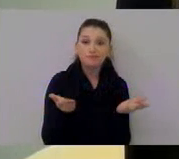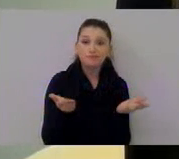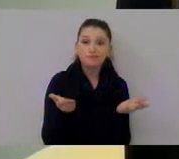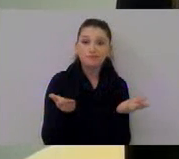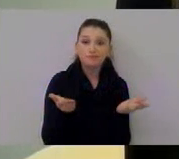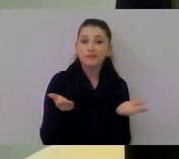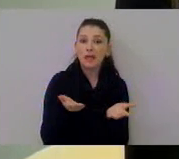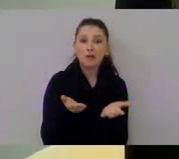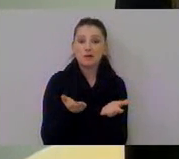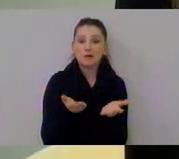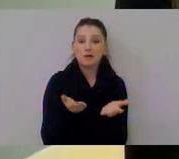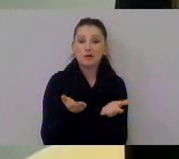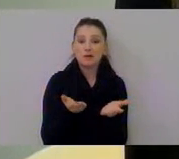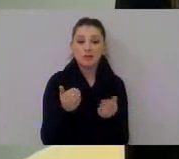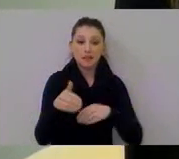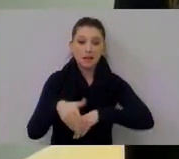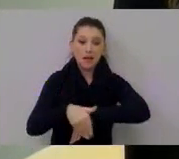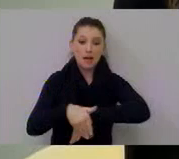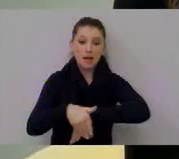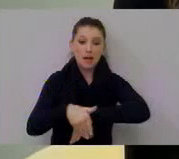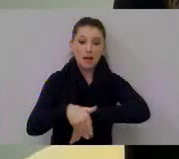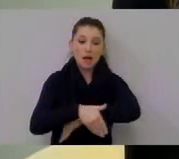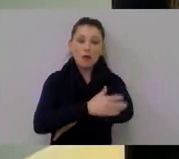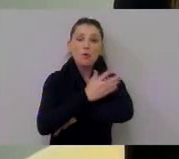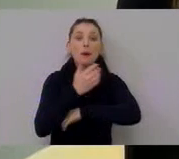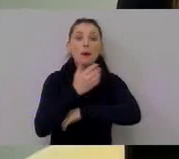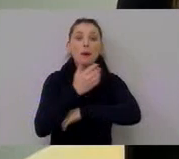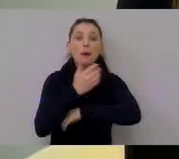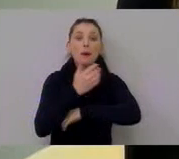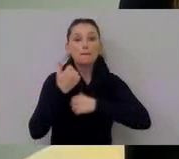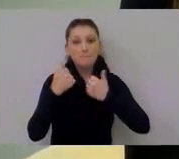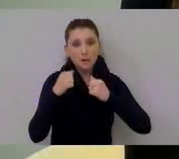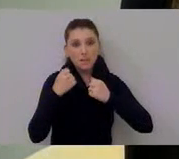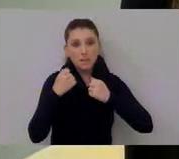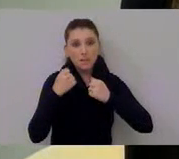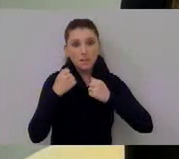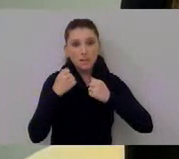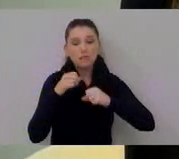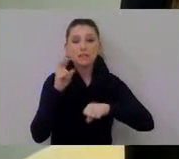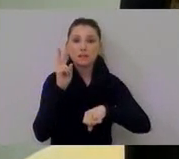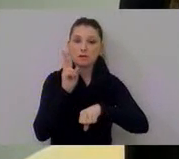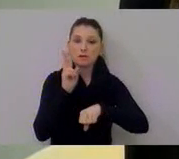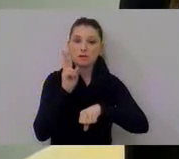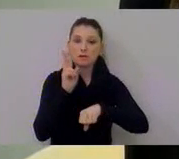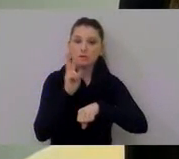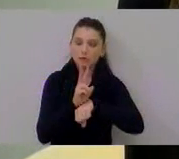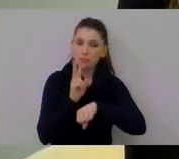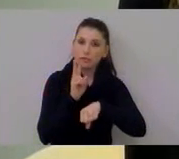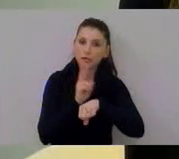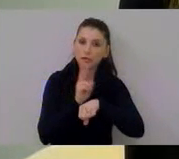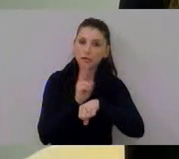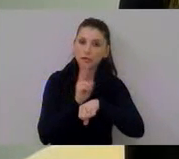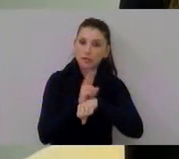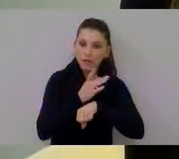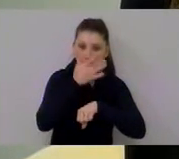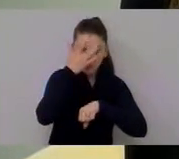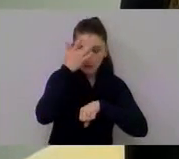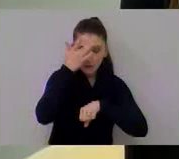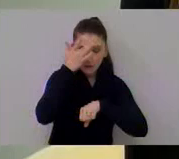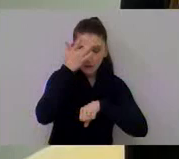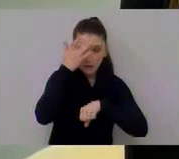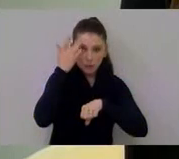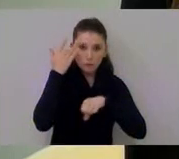tem o gerenciamento correto. Porque está na rua, porque o munícipe não tem